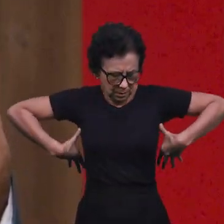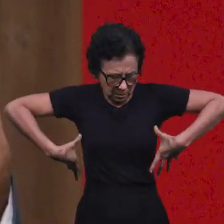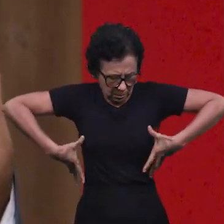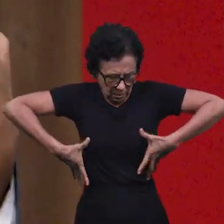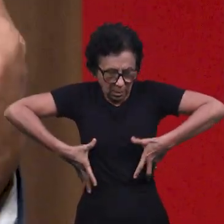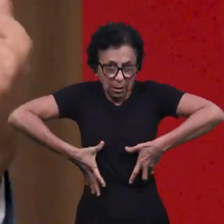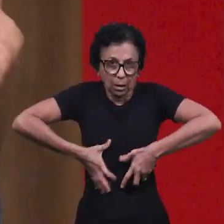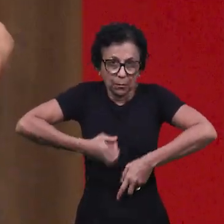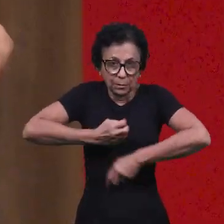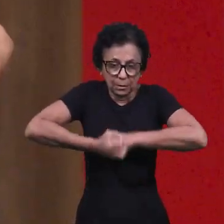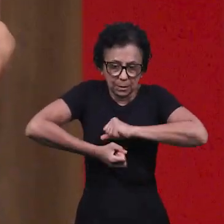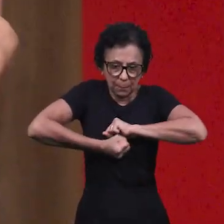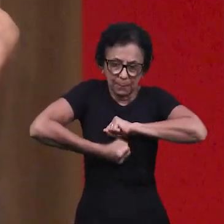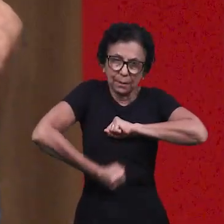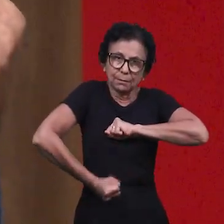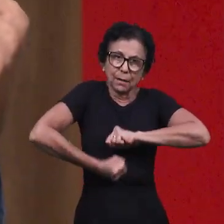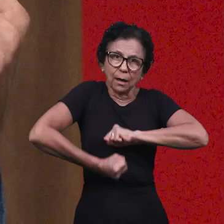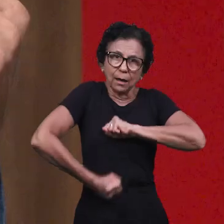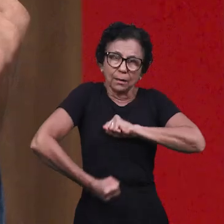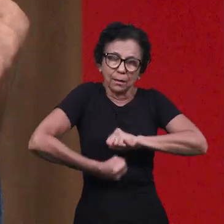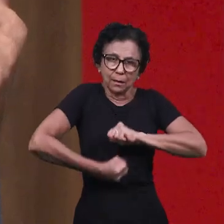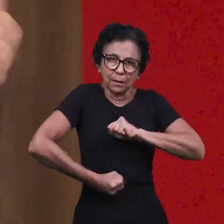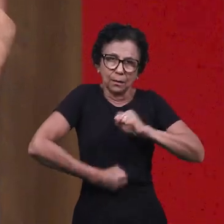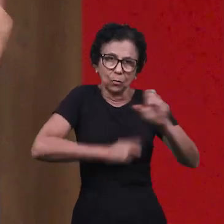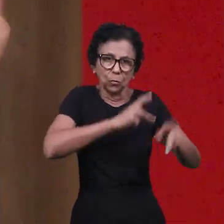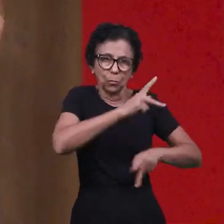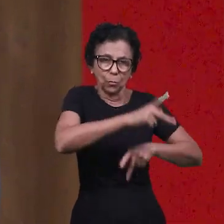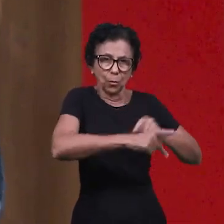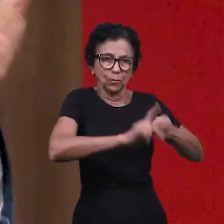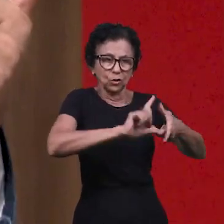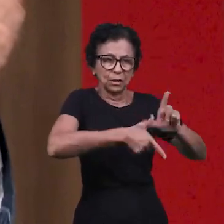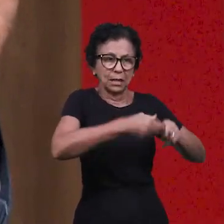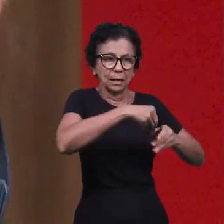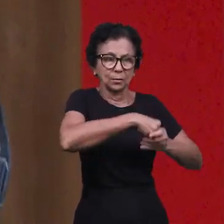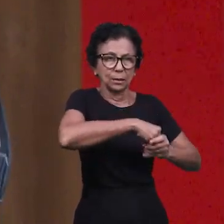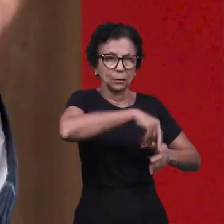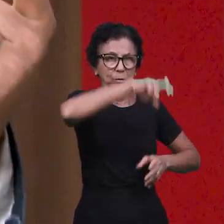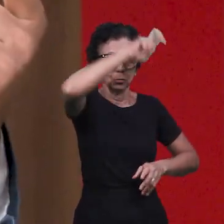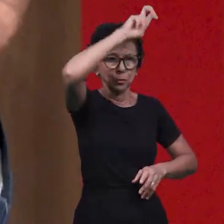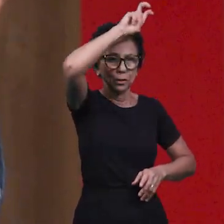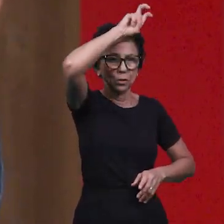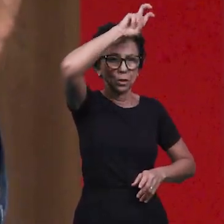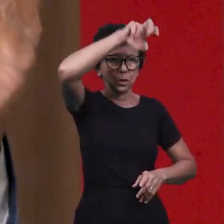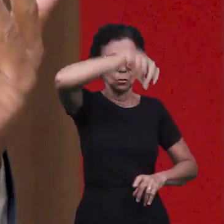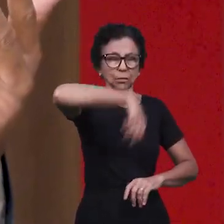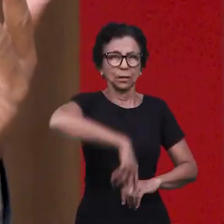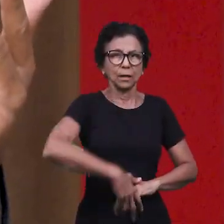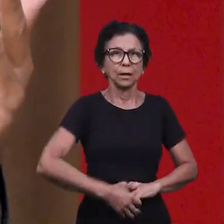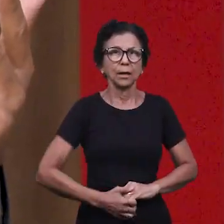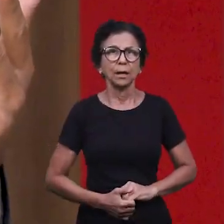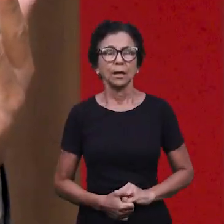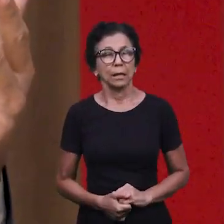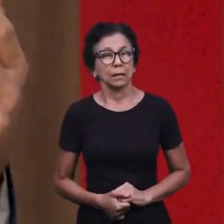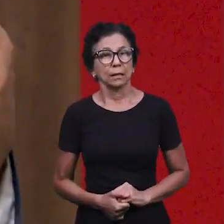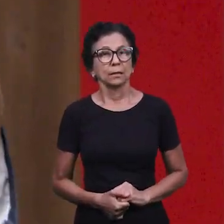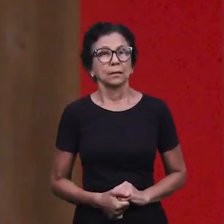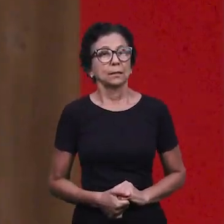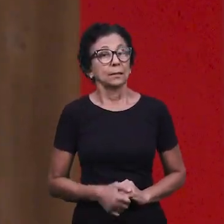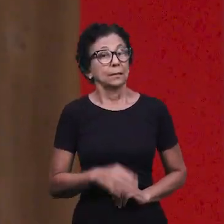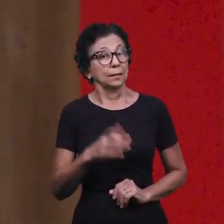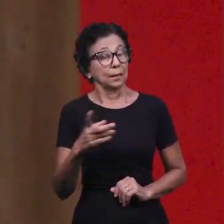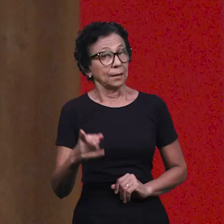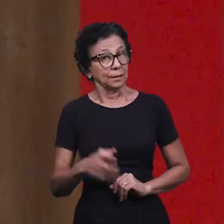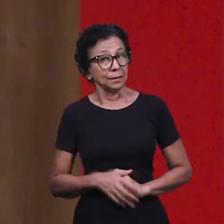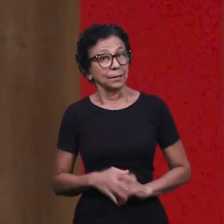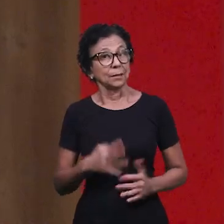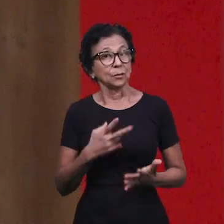E quando eles saíram, o Egito foi saqueado, né? A palavra fala do ouro, da prata e do bronze. Então, nessa hora,